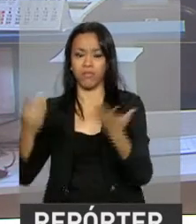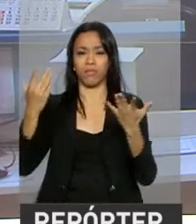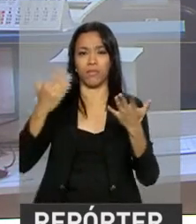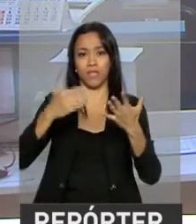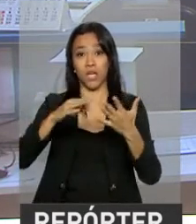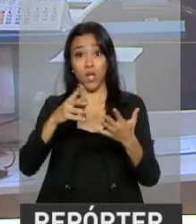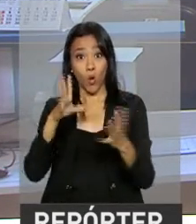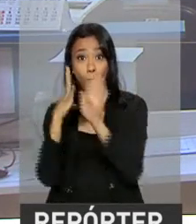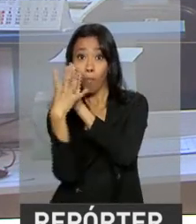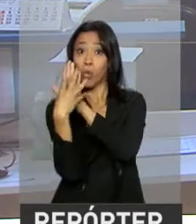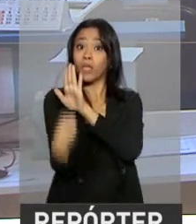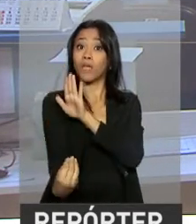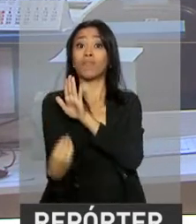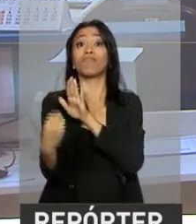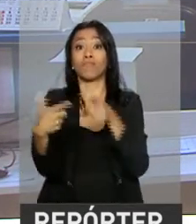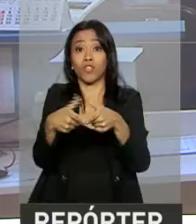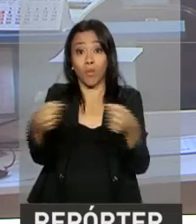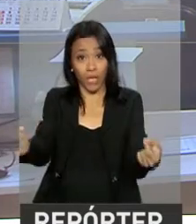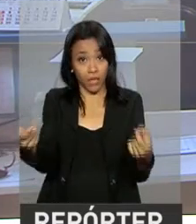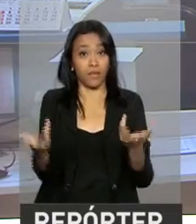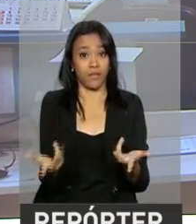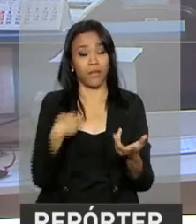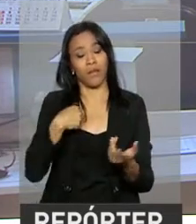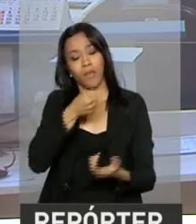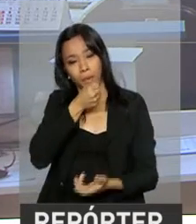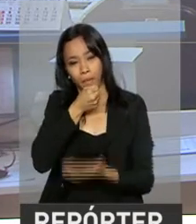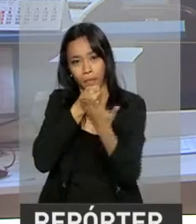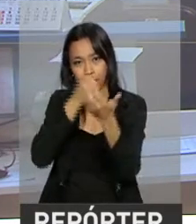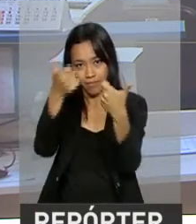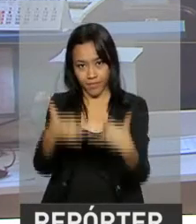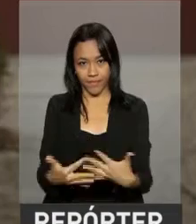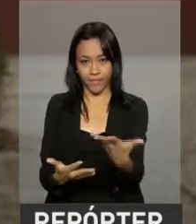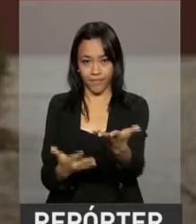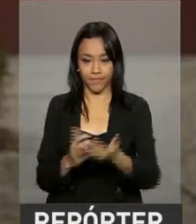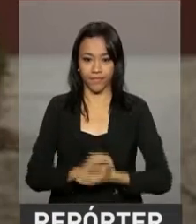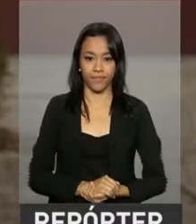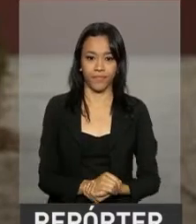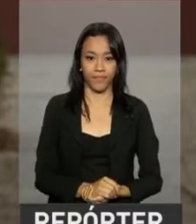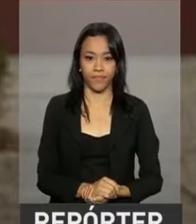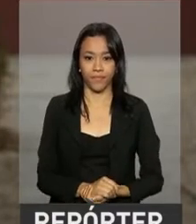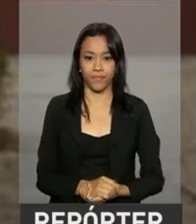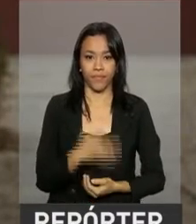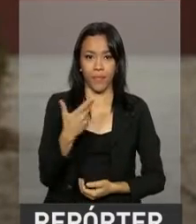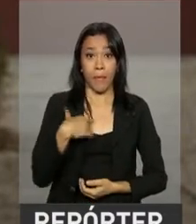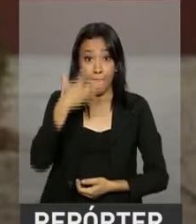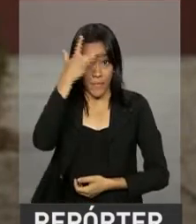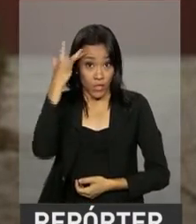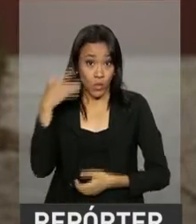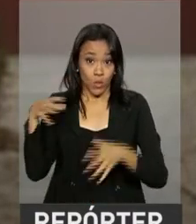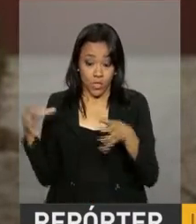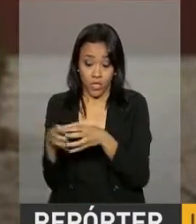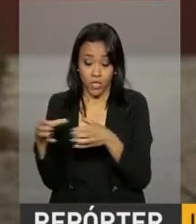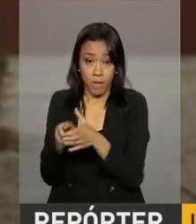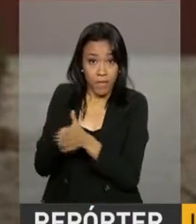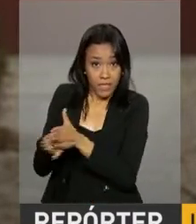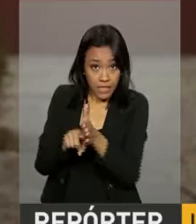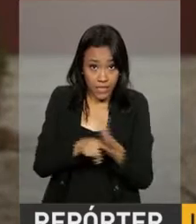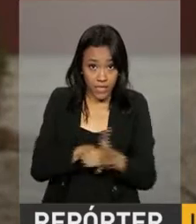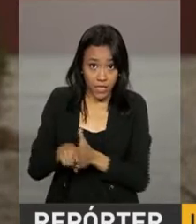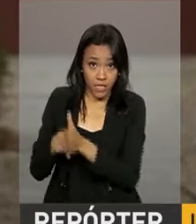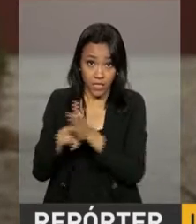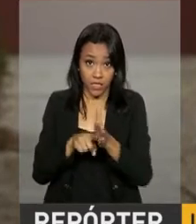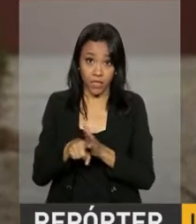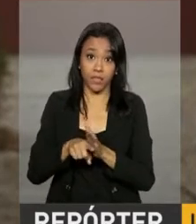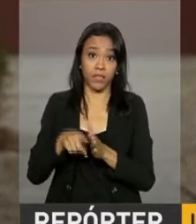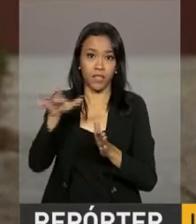japonês os detalhes com o repórter leonardo meira pesquisadores do centro de monitoramento e